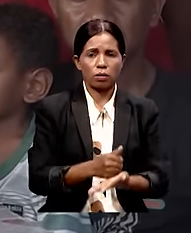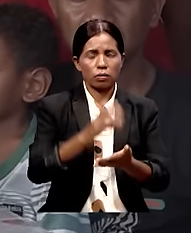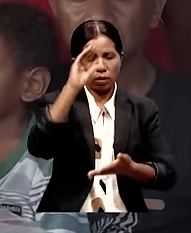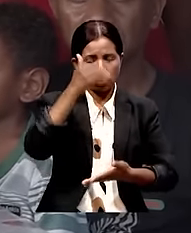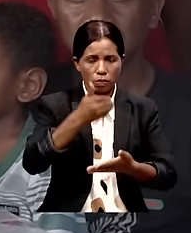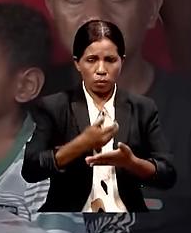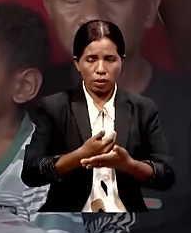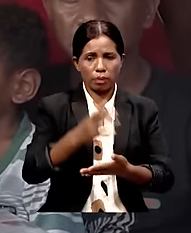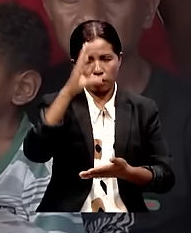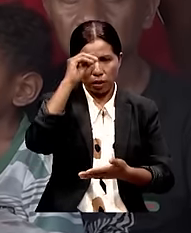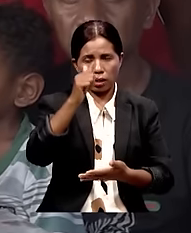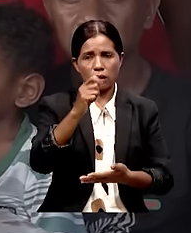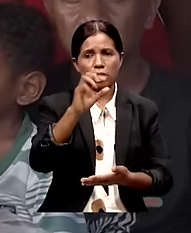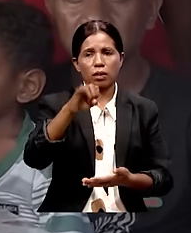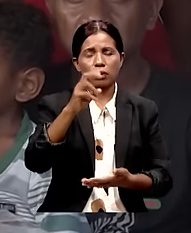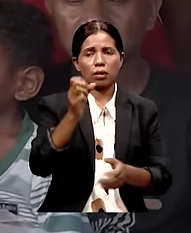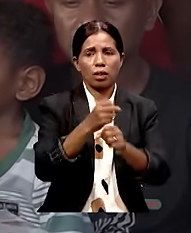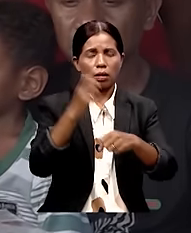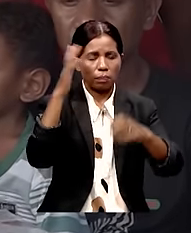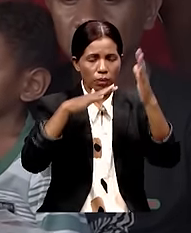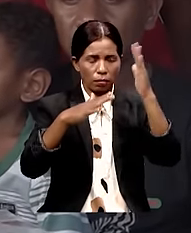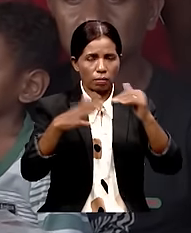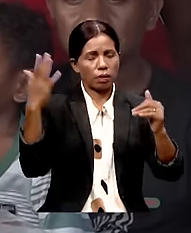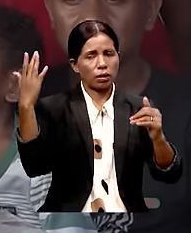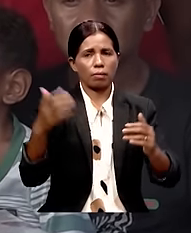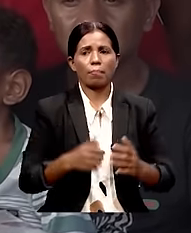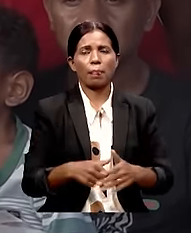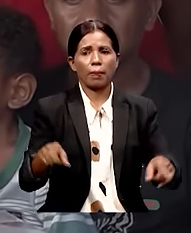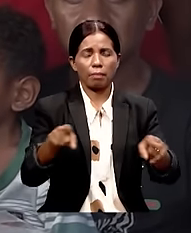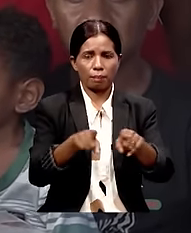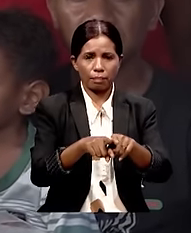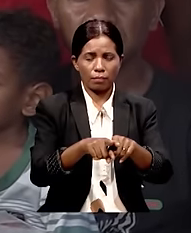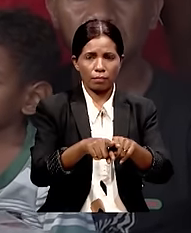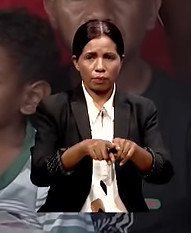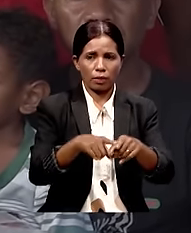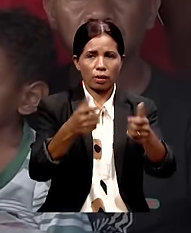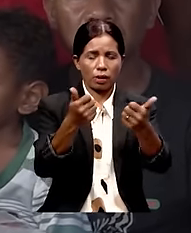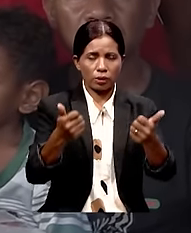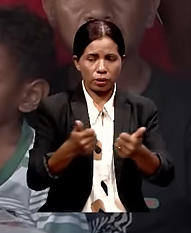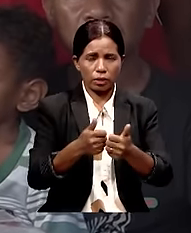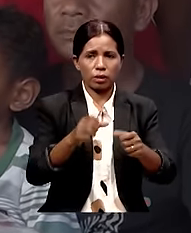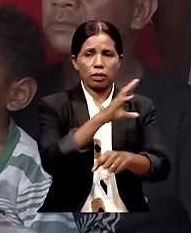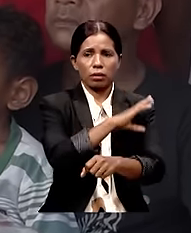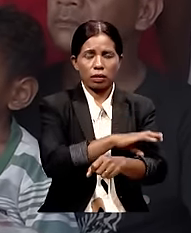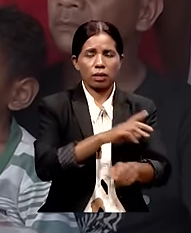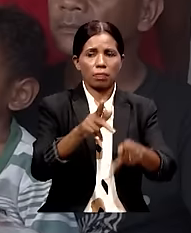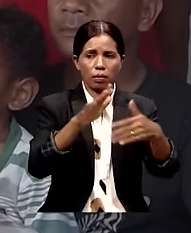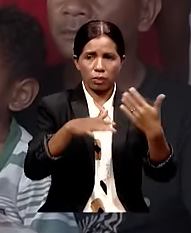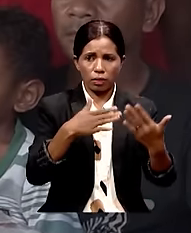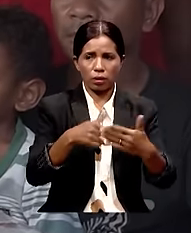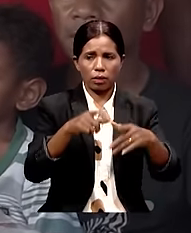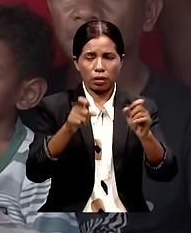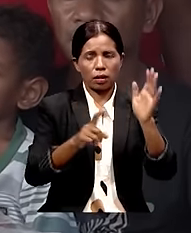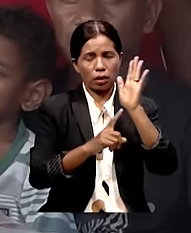assun, hodi halo problema iha bayrularan. Hanes autoridade segurança ida iha comunidade nelet tem que ha